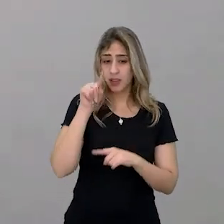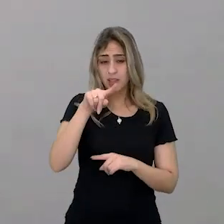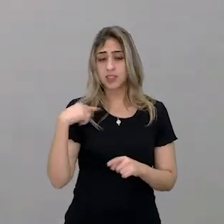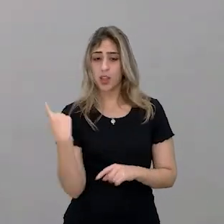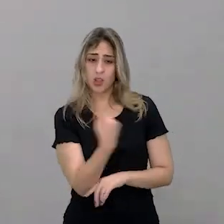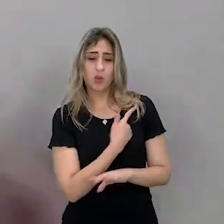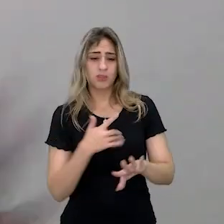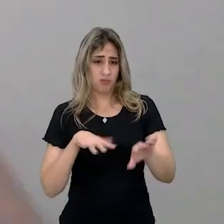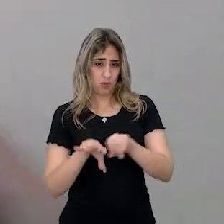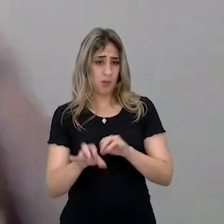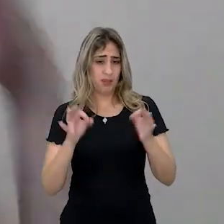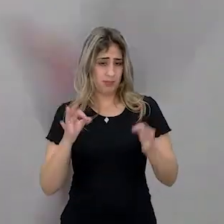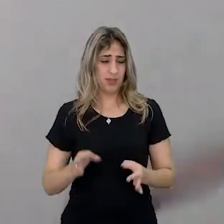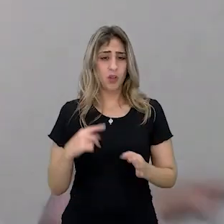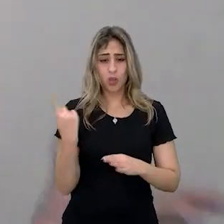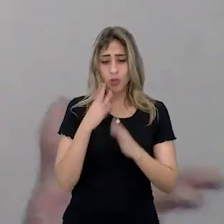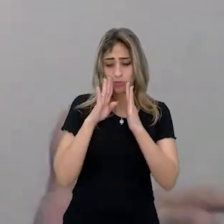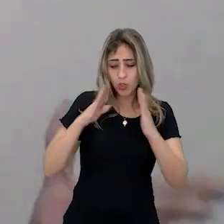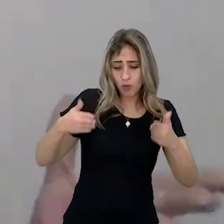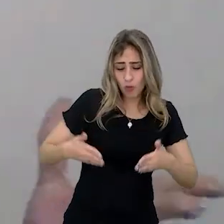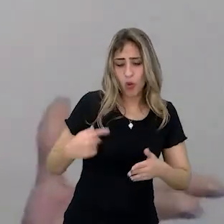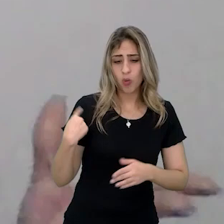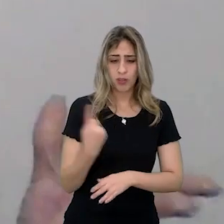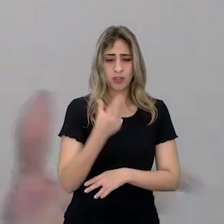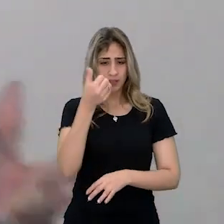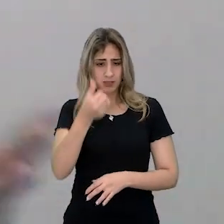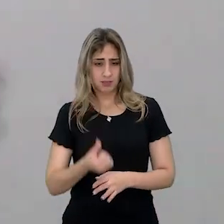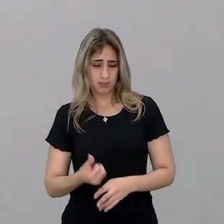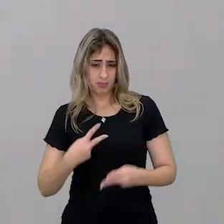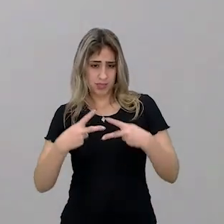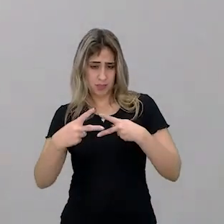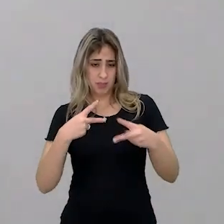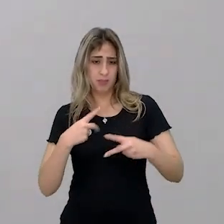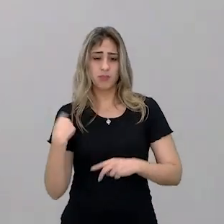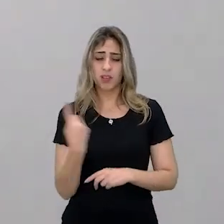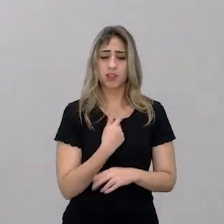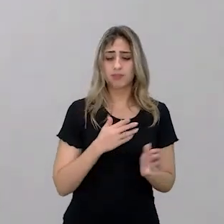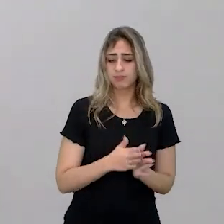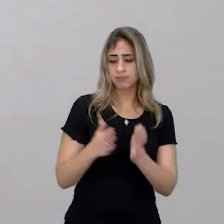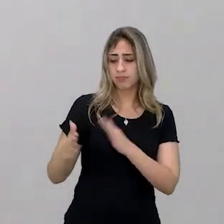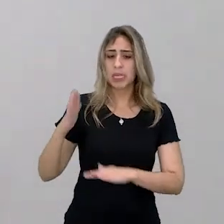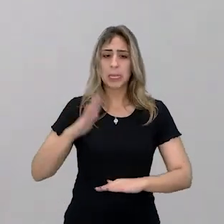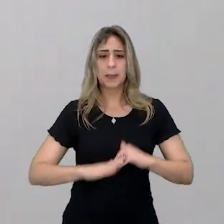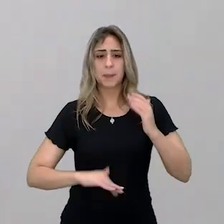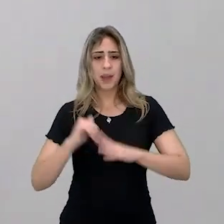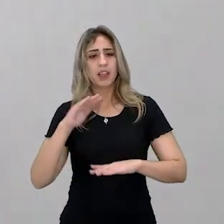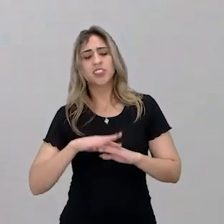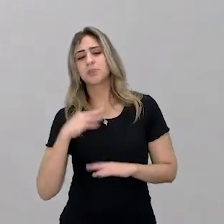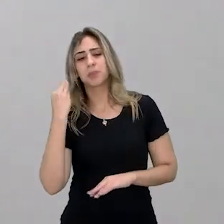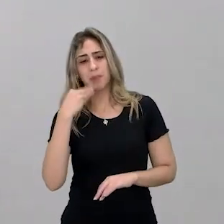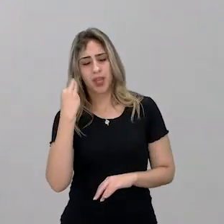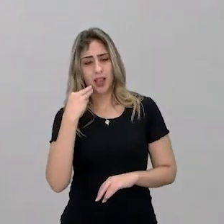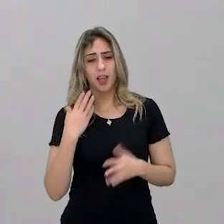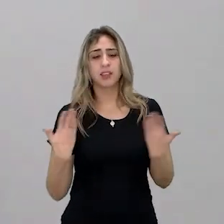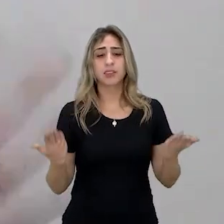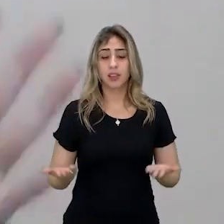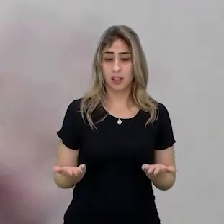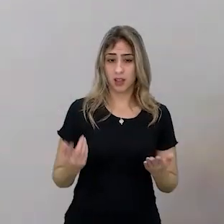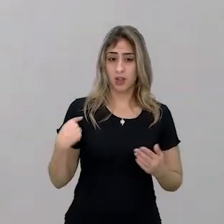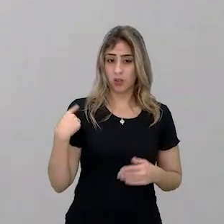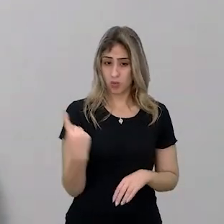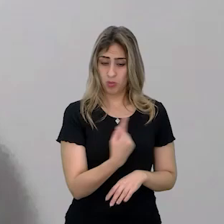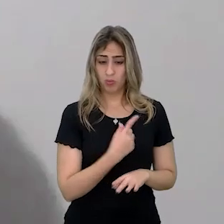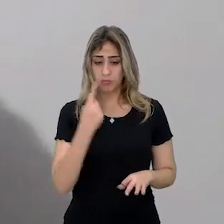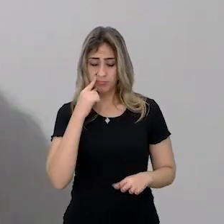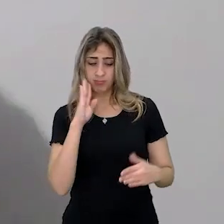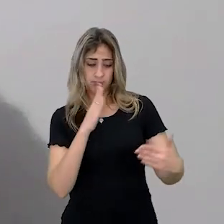nossa formação, né? O nosso foco nesse bimestre é a parte de práticas experimentais. Então, vamos